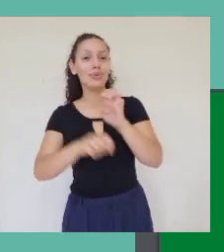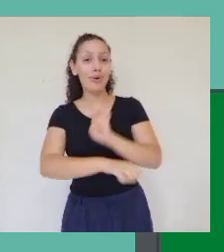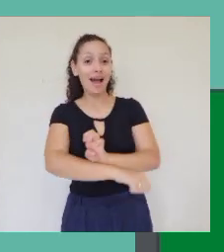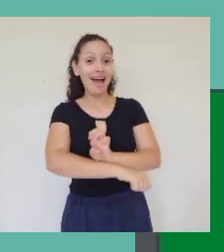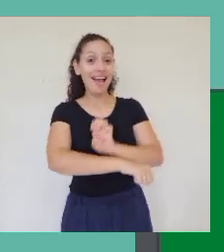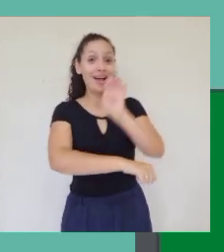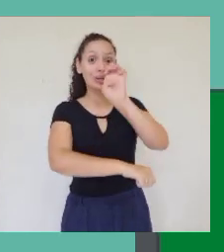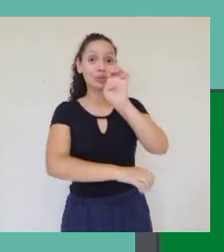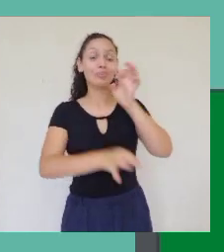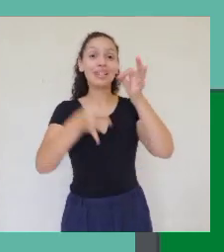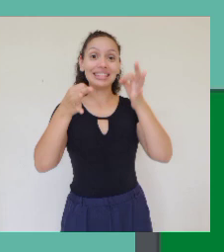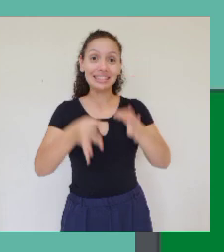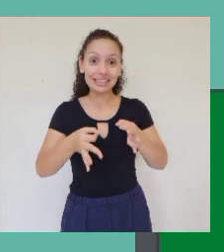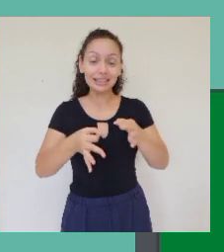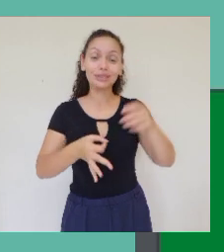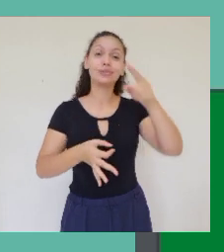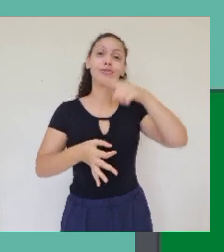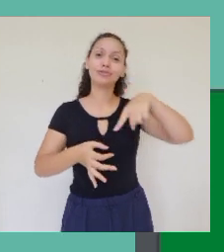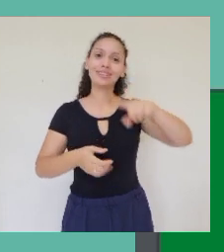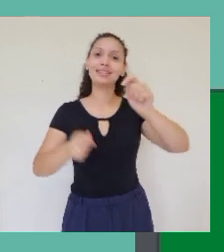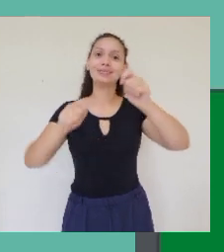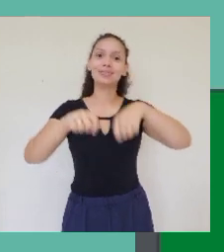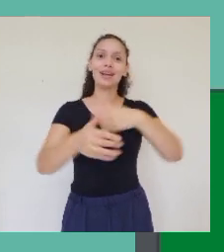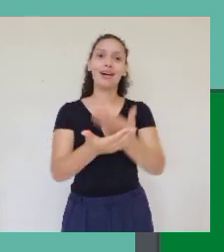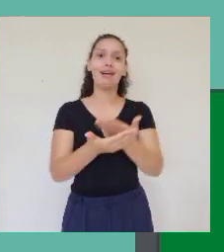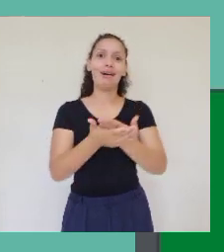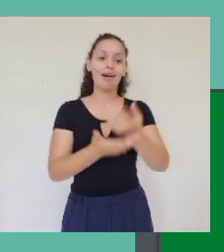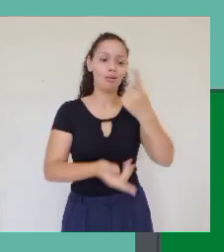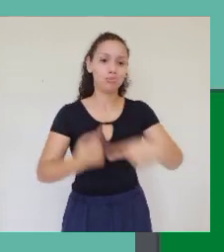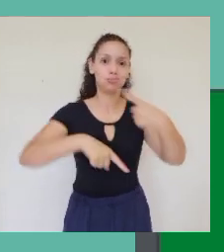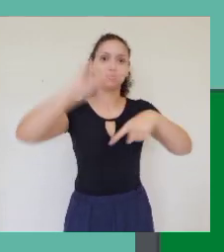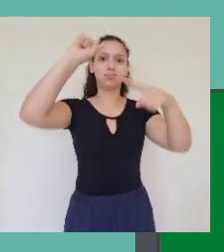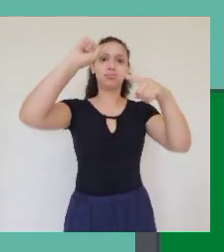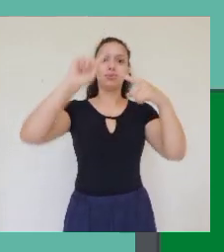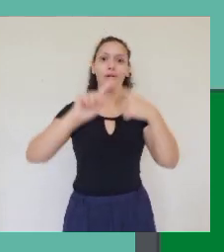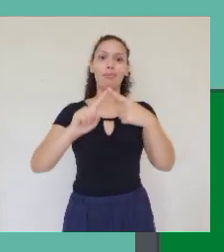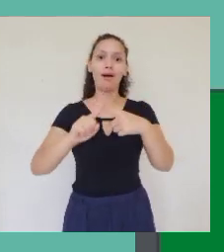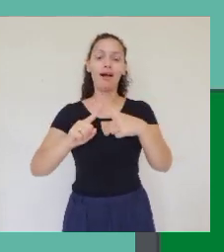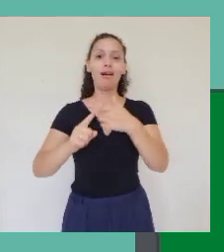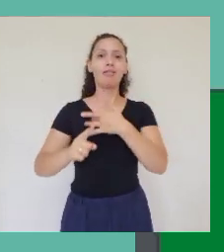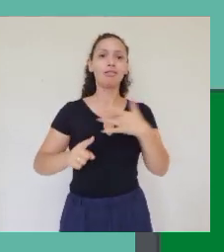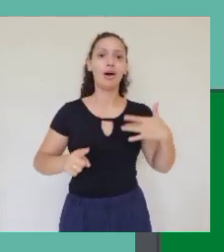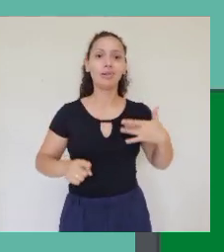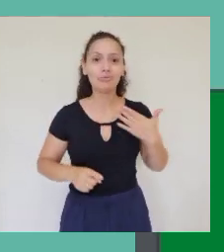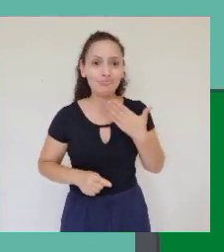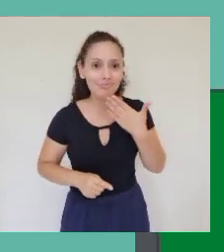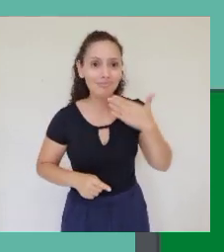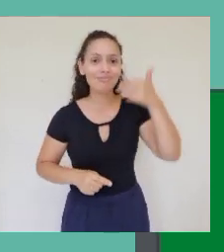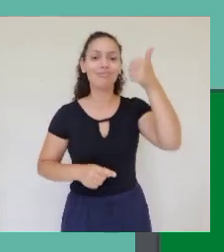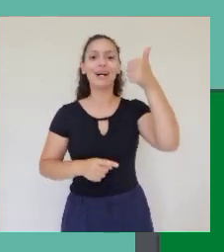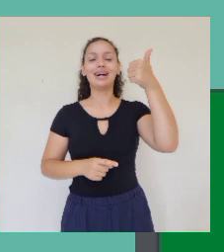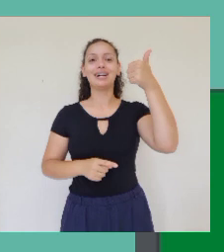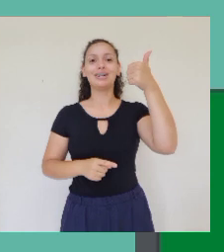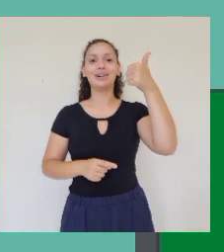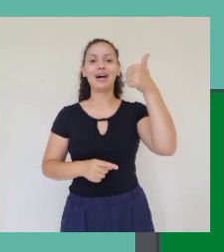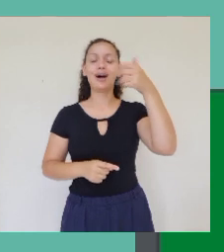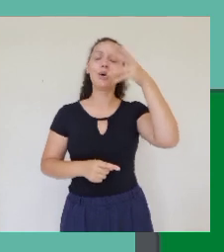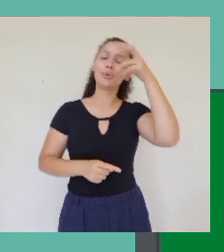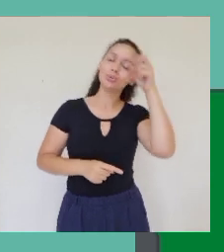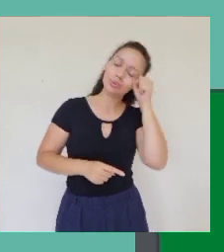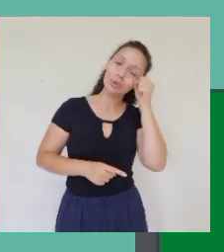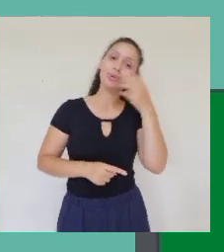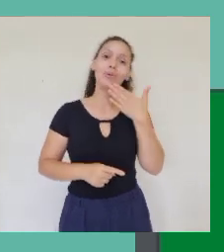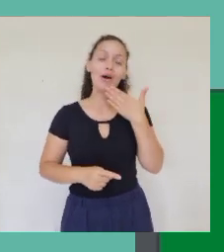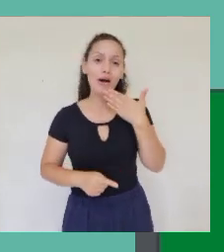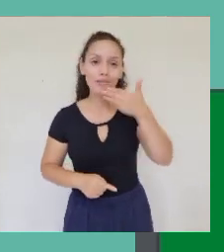seus estudos, porque você vai melhorar a sua qualidade de vida, você vai melhorar a sua qualidade do sono. Quando a gente pensa em exercício físico, a gente começa